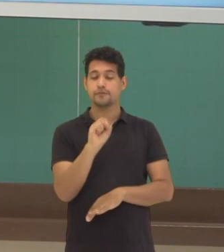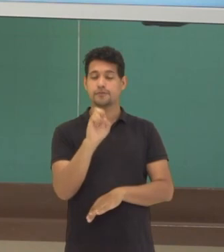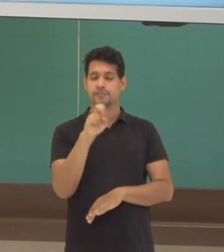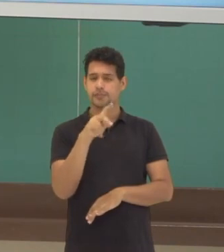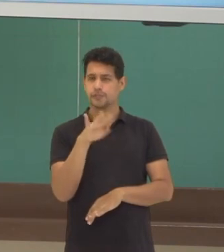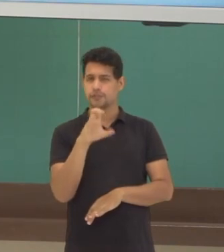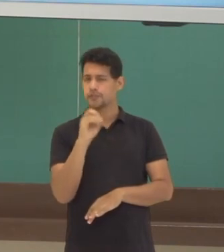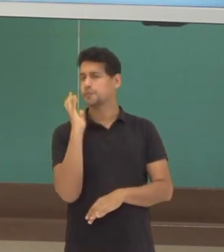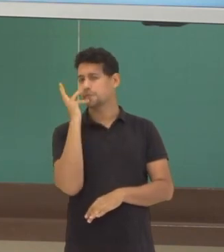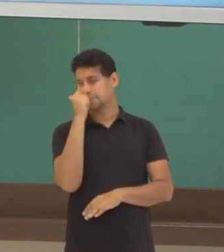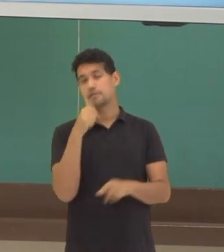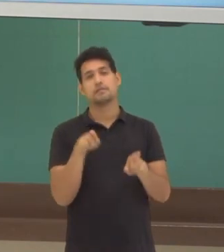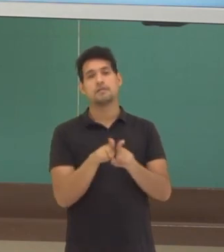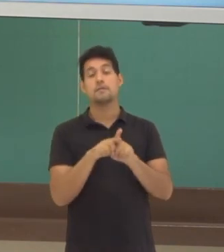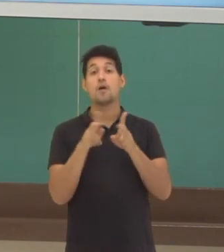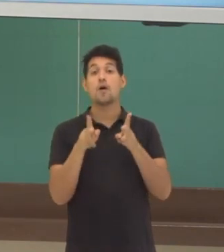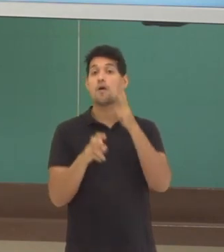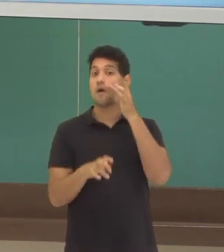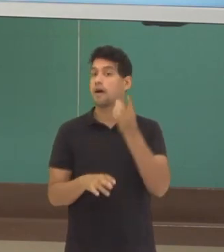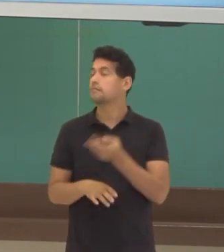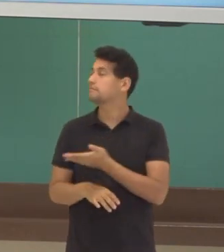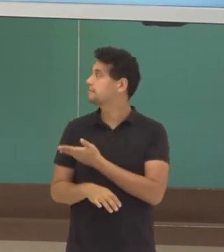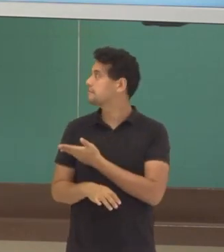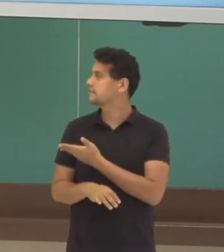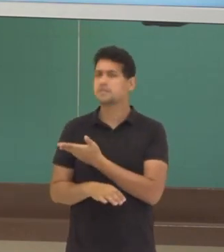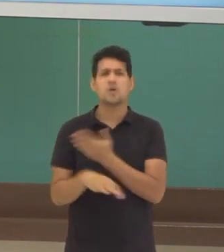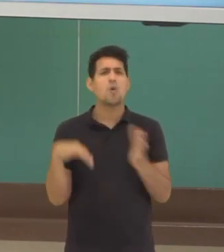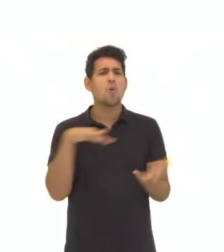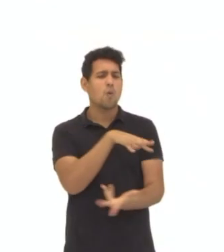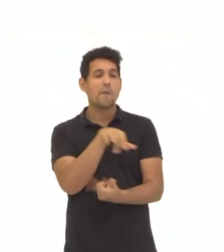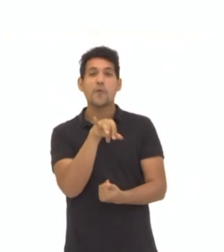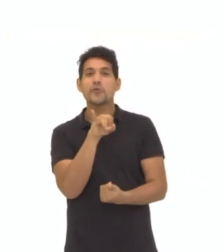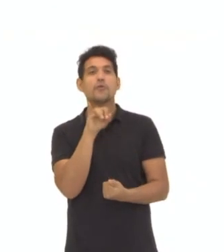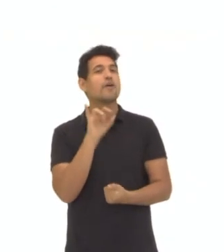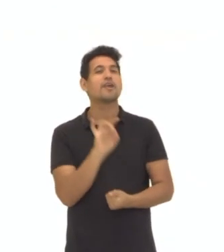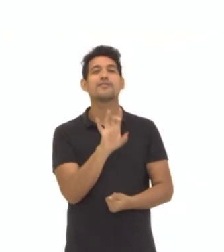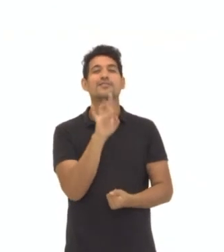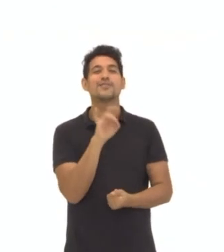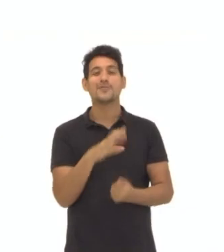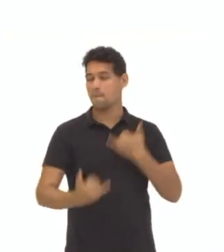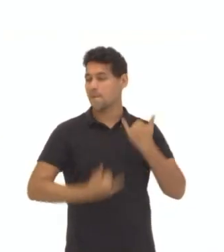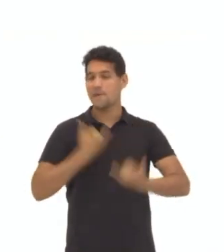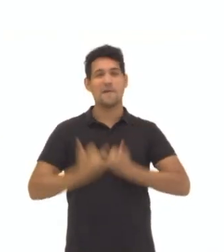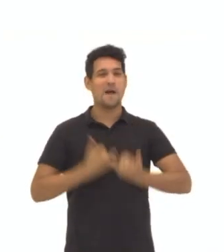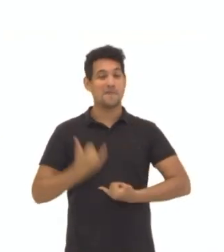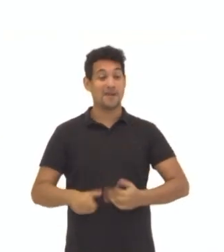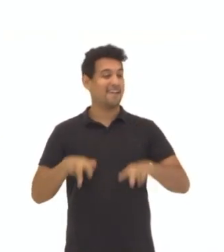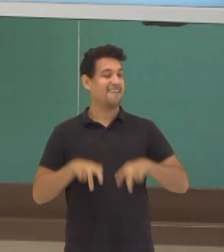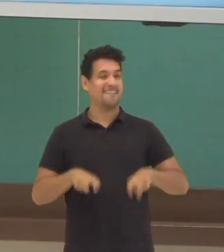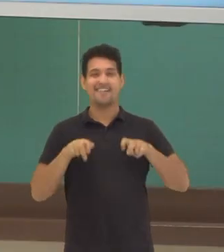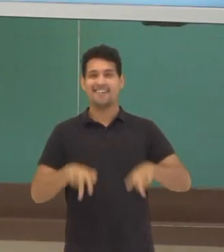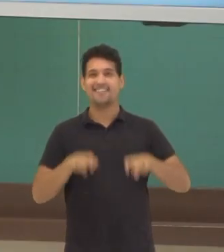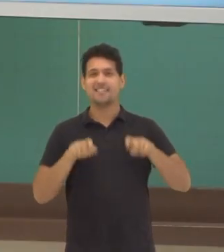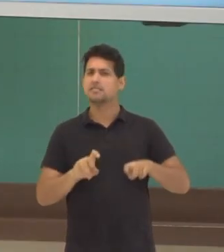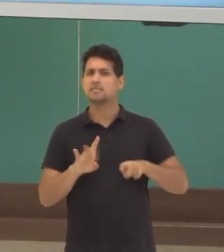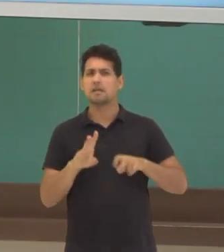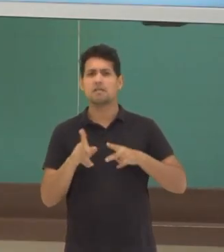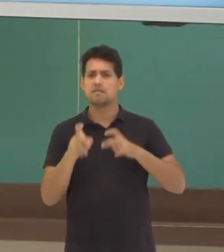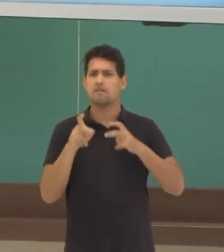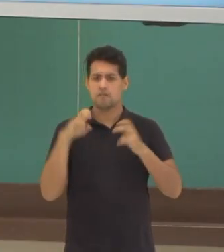não lembra, nós vamos relembrar. Se você lembra, vamos procurar reforçar isso na nossa memória. Vamos lá, então?